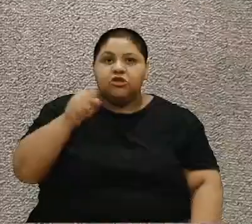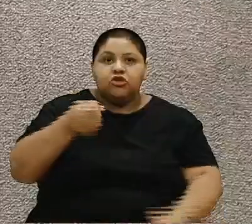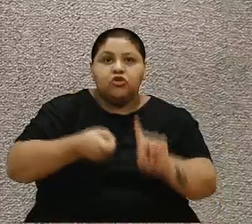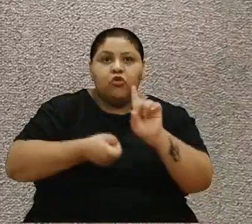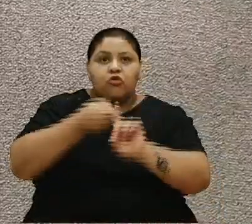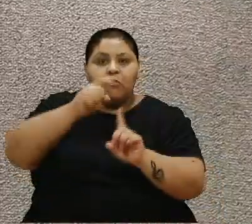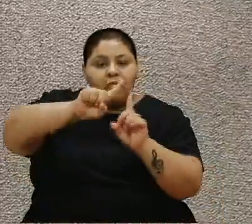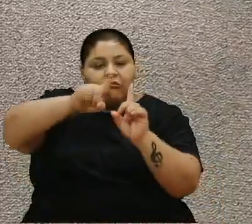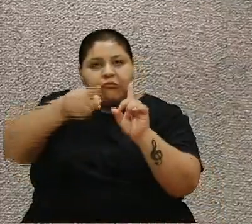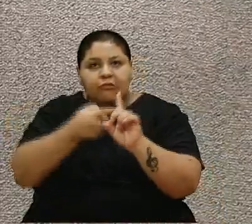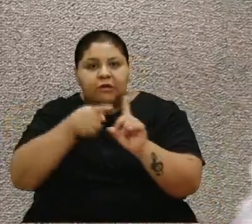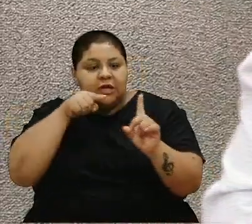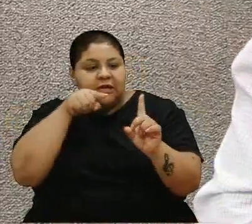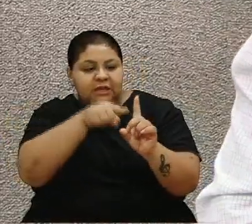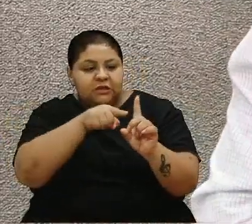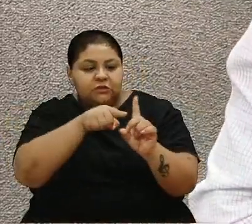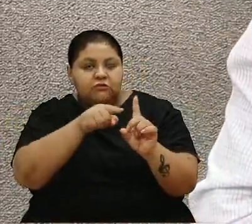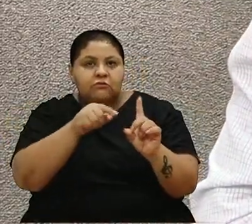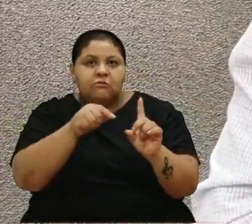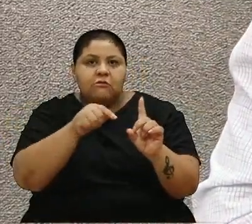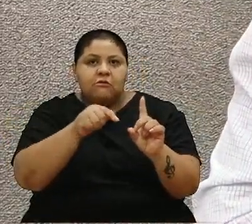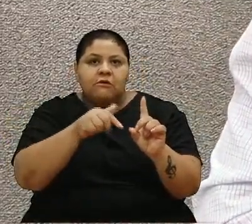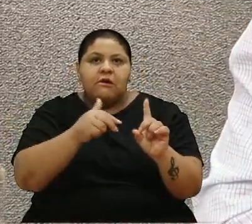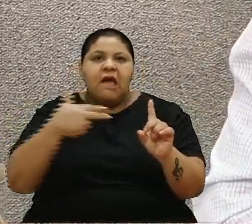no ventre da mãe. Isso é assassinato, não é aborto.